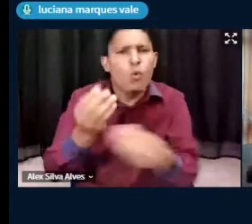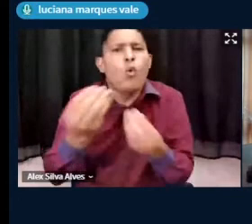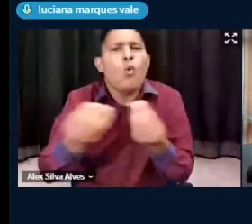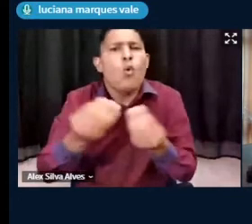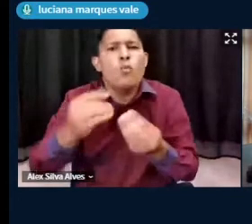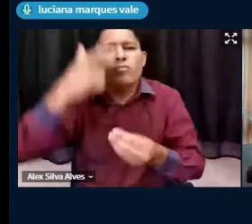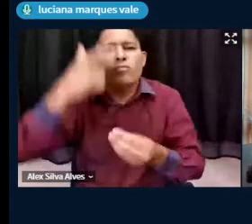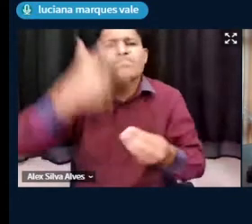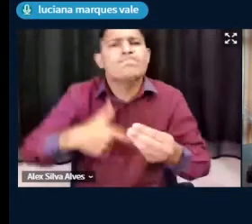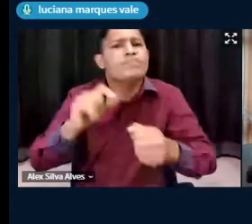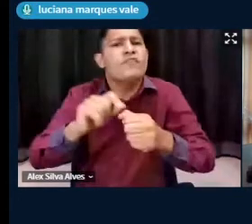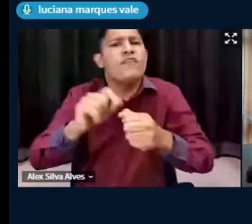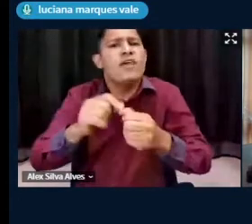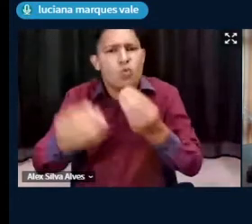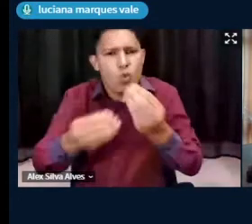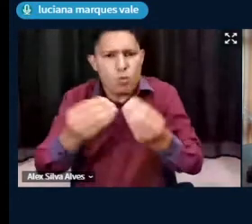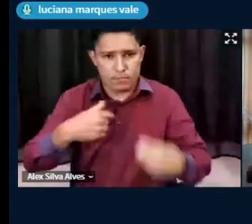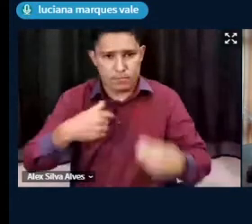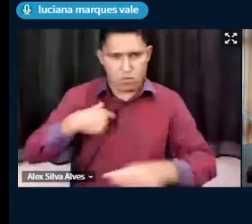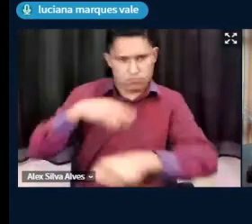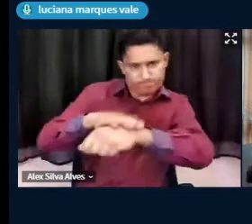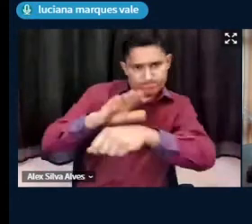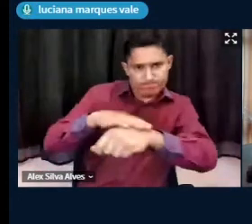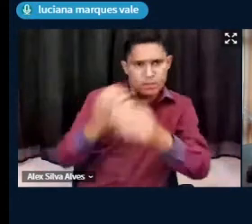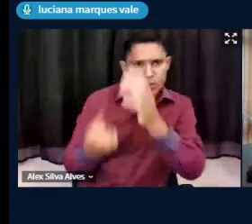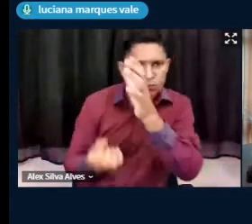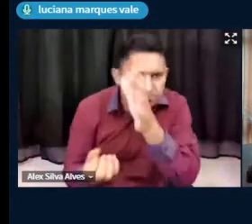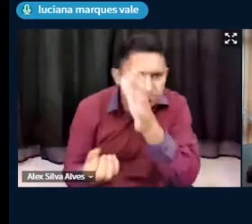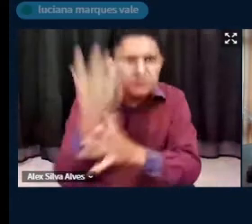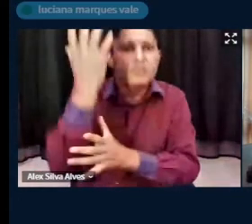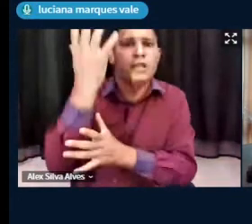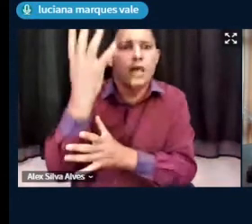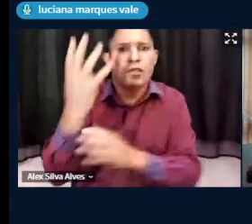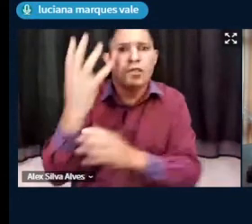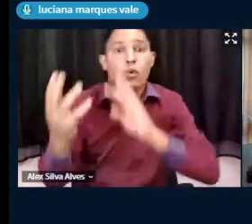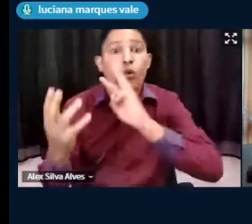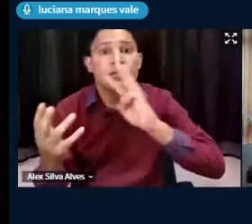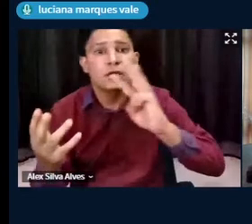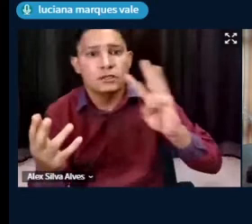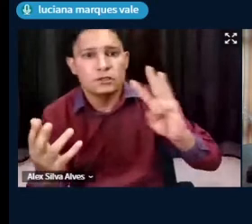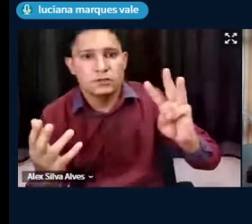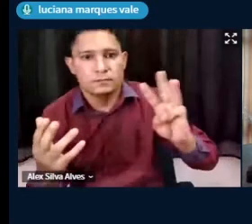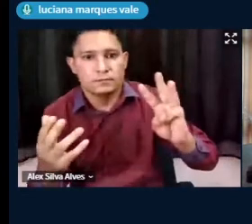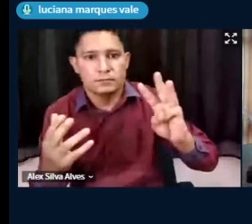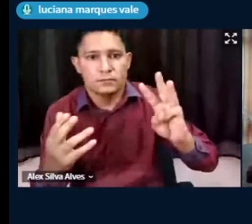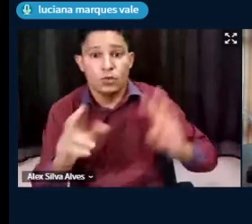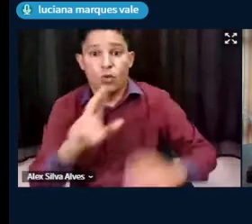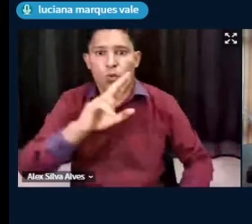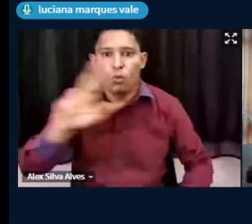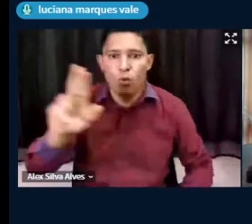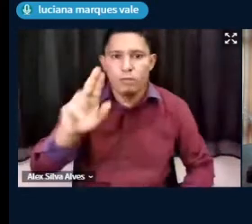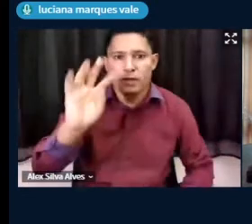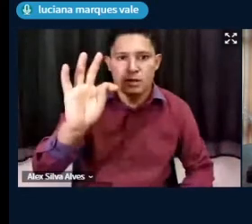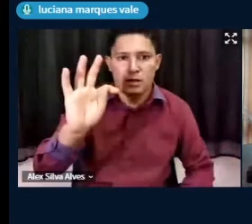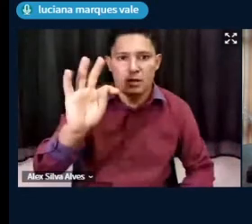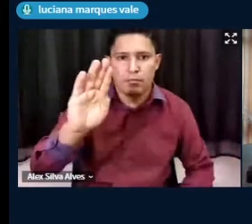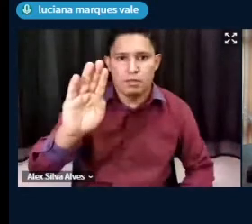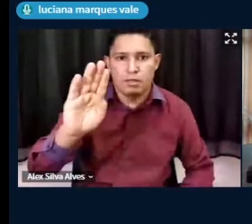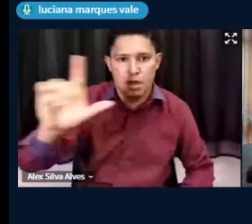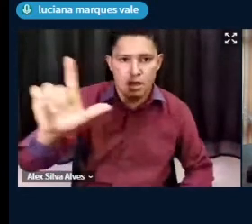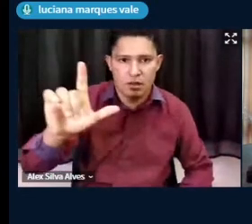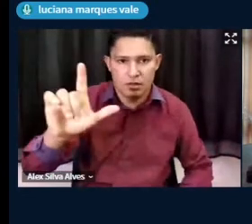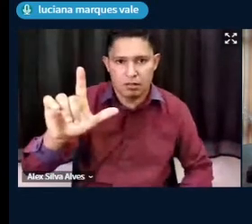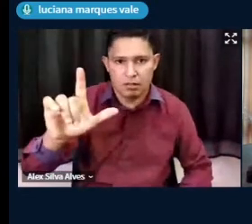Então, o registro dos sinais-termo em vídeo foram desenvolvidos, nessa forma foi desenvolvido